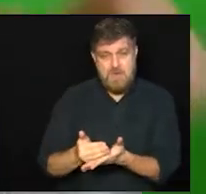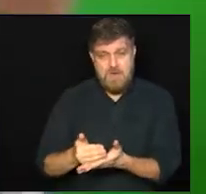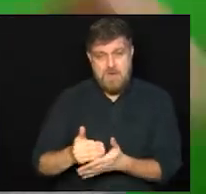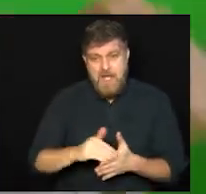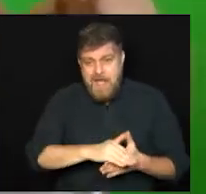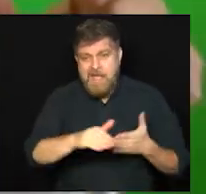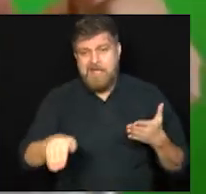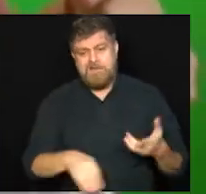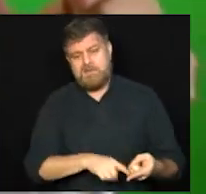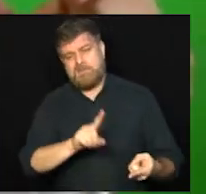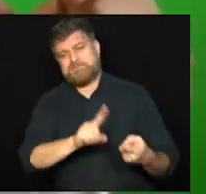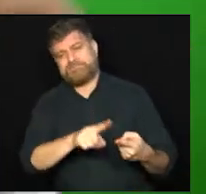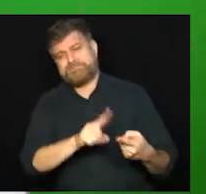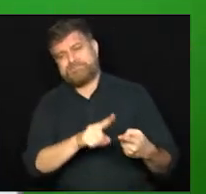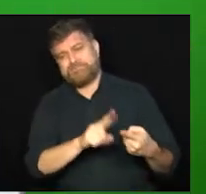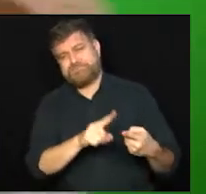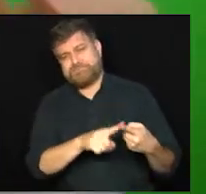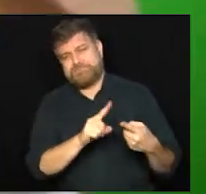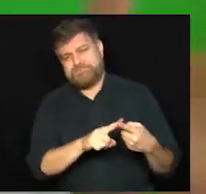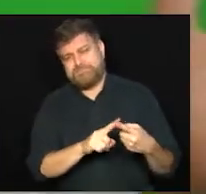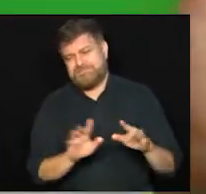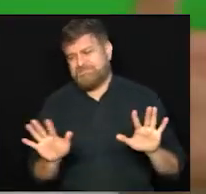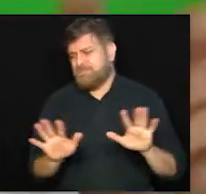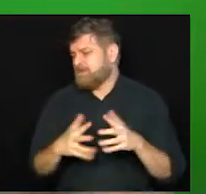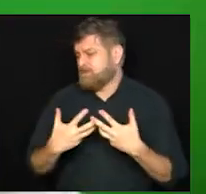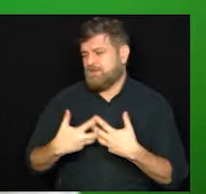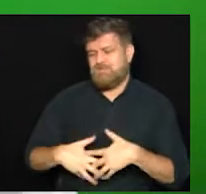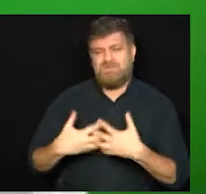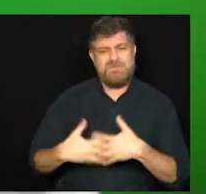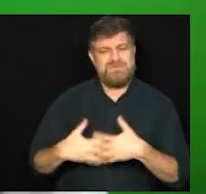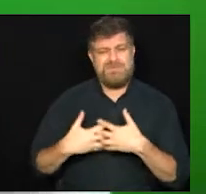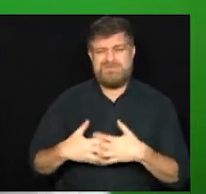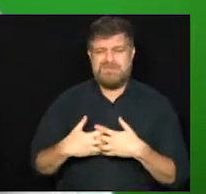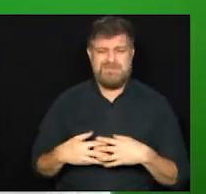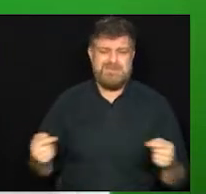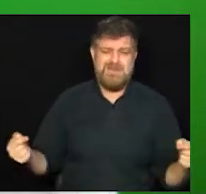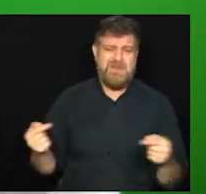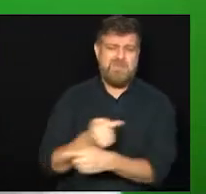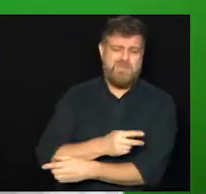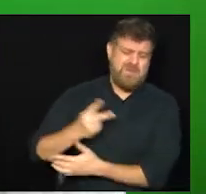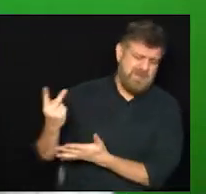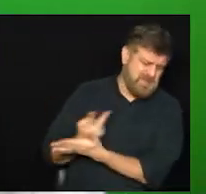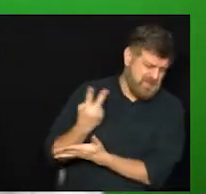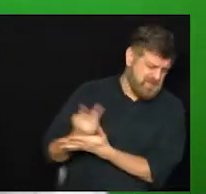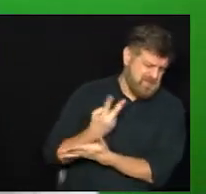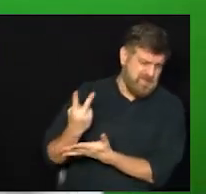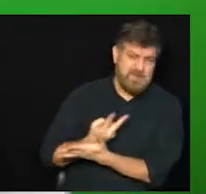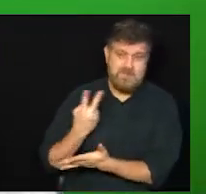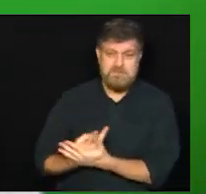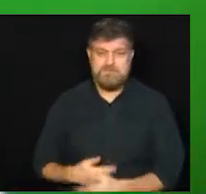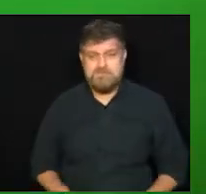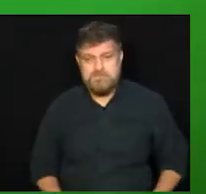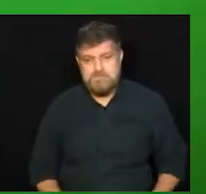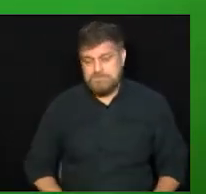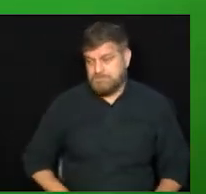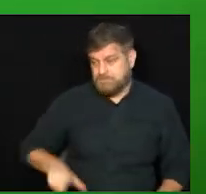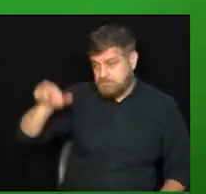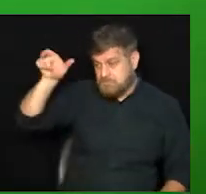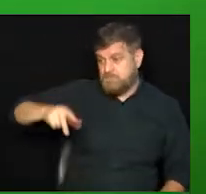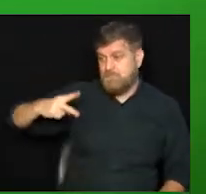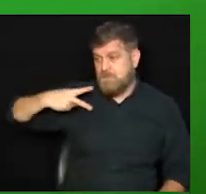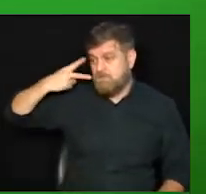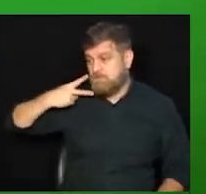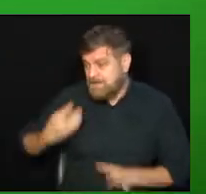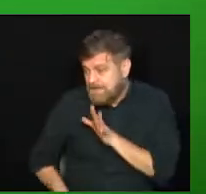que pagar. Isso não funciona assim. E os senhores que legislam, né, que faz a